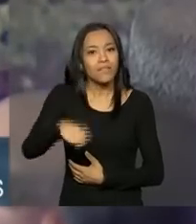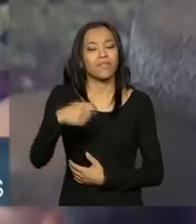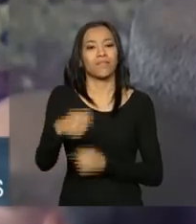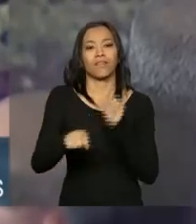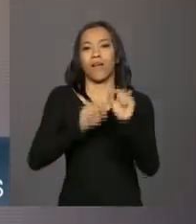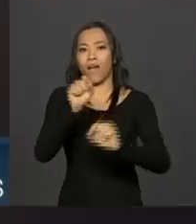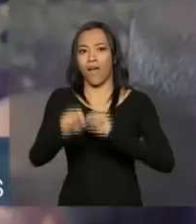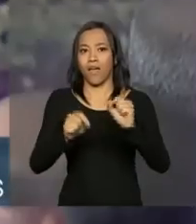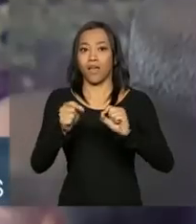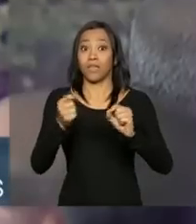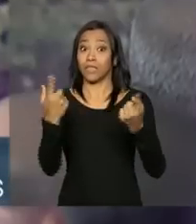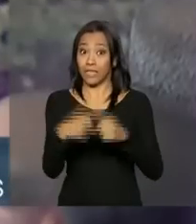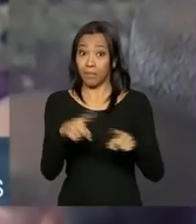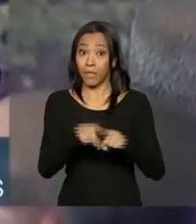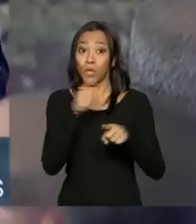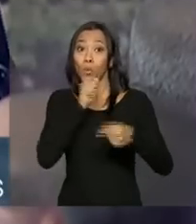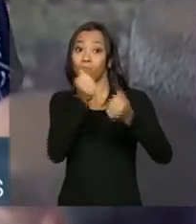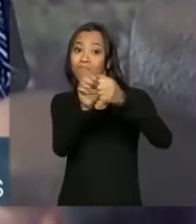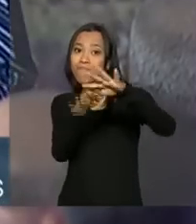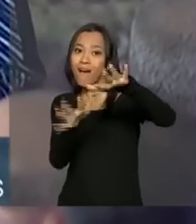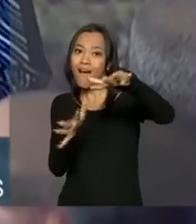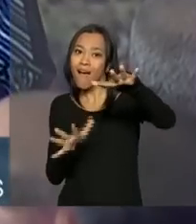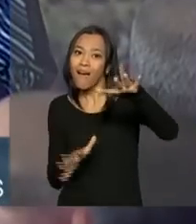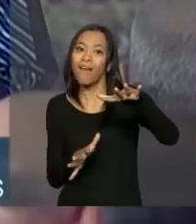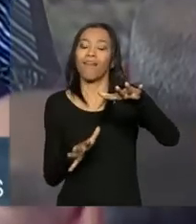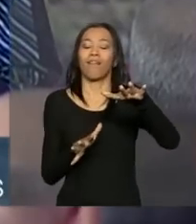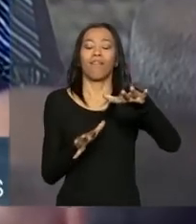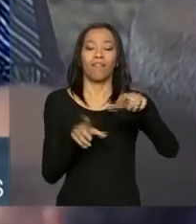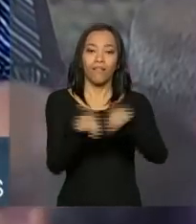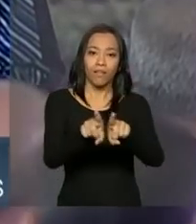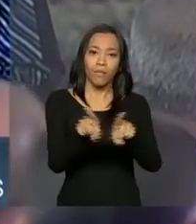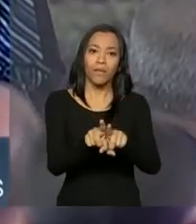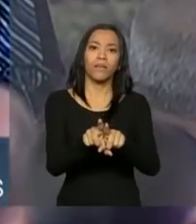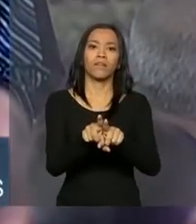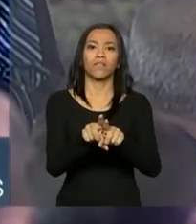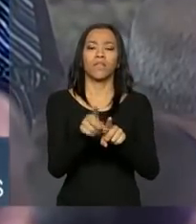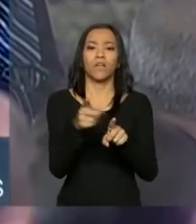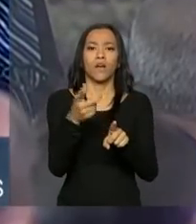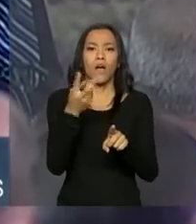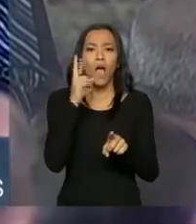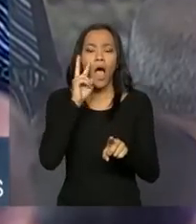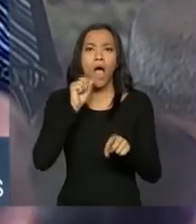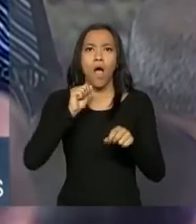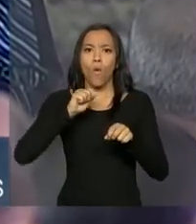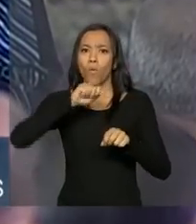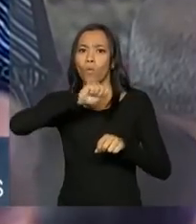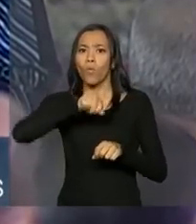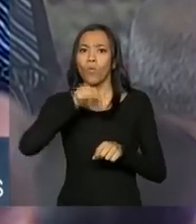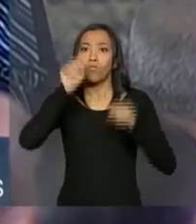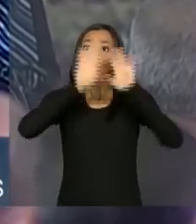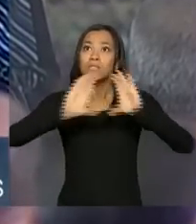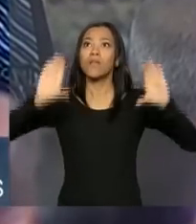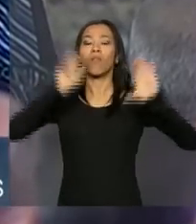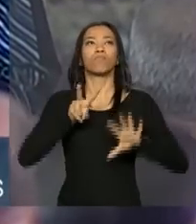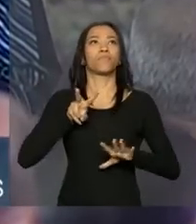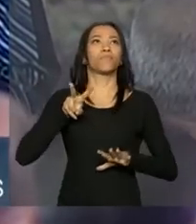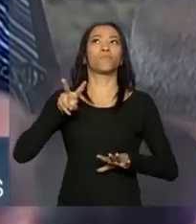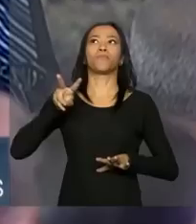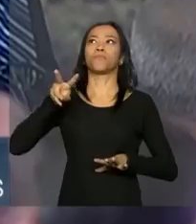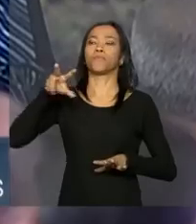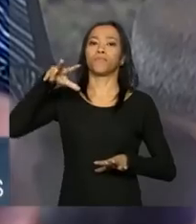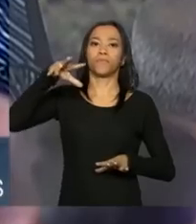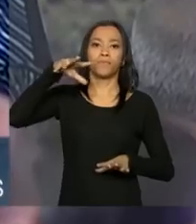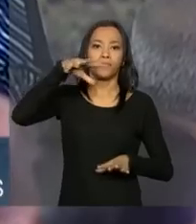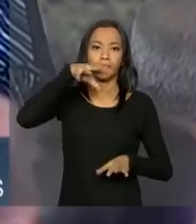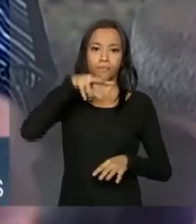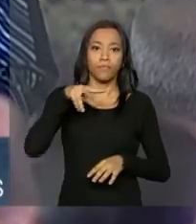na Amazônia Azul, na amplidão do nosso espaço aéreo e, principalmente,